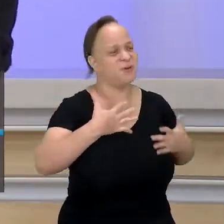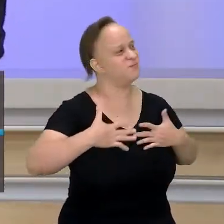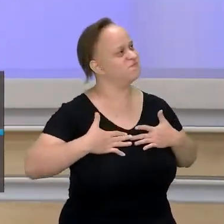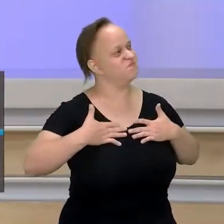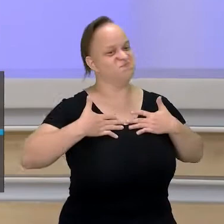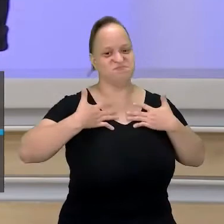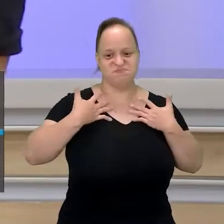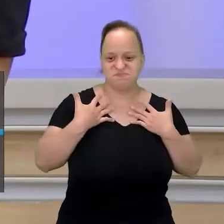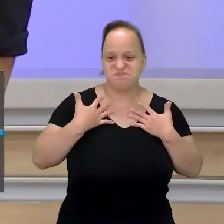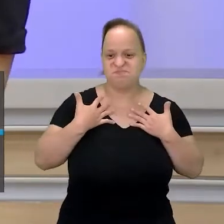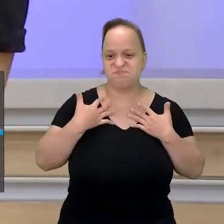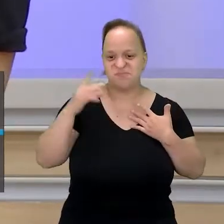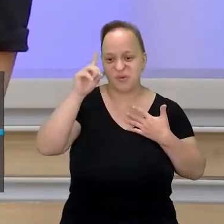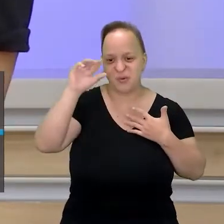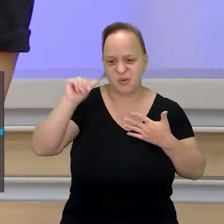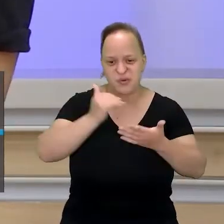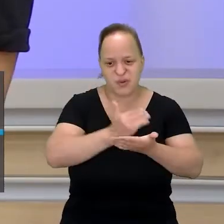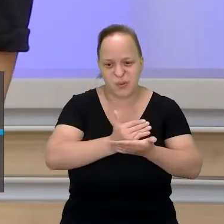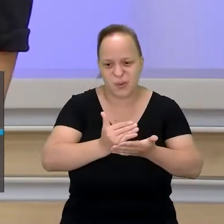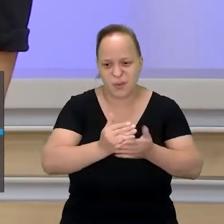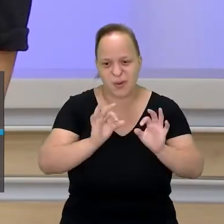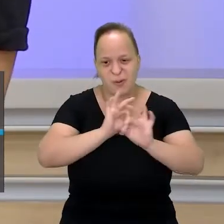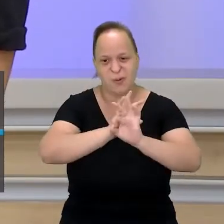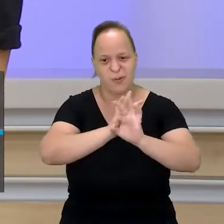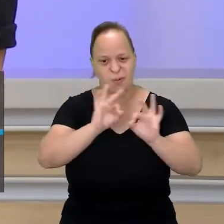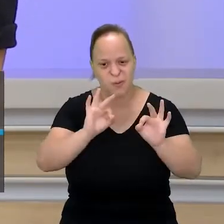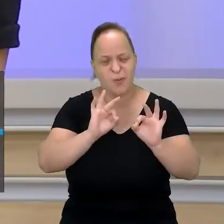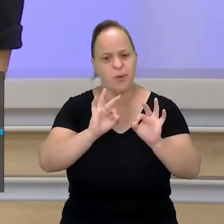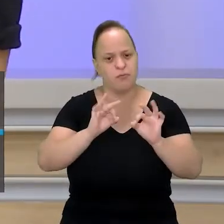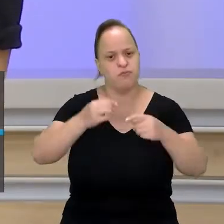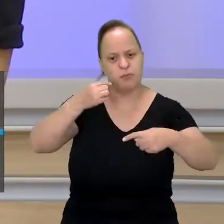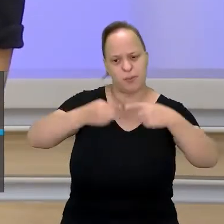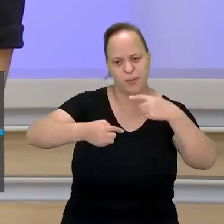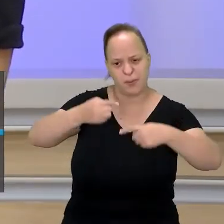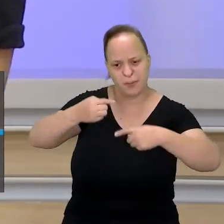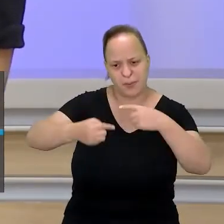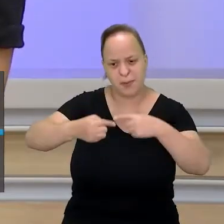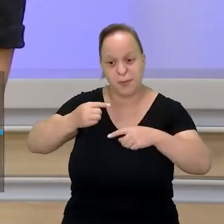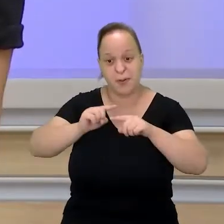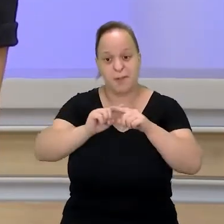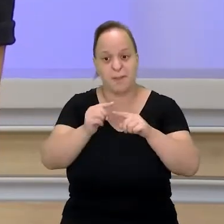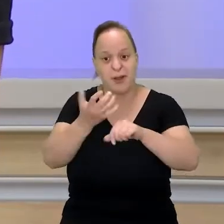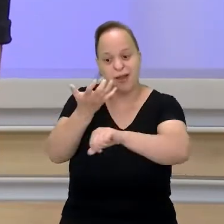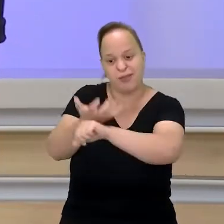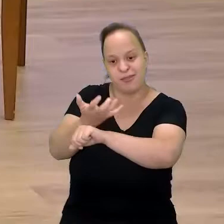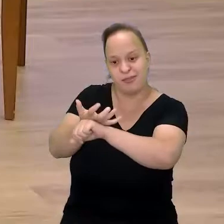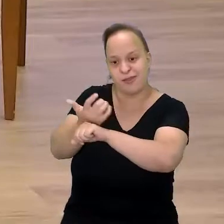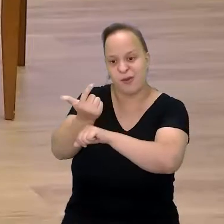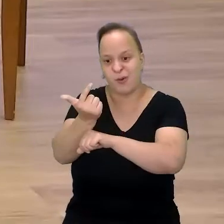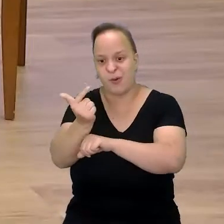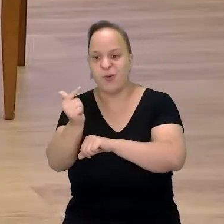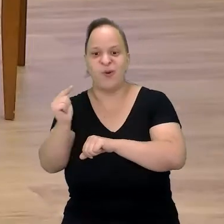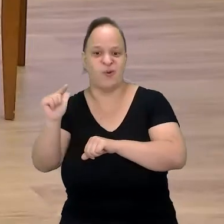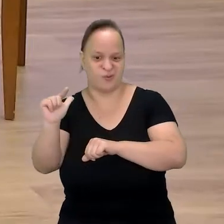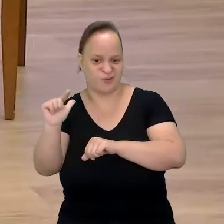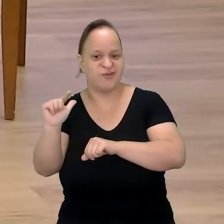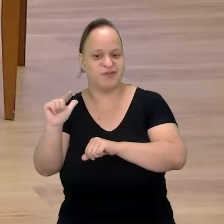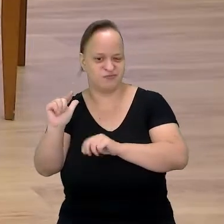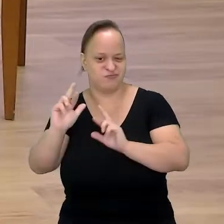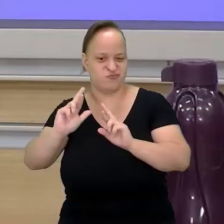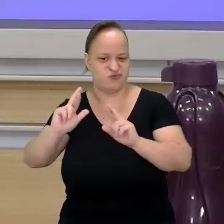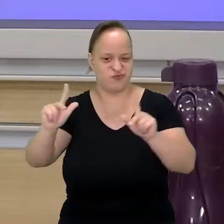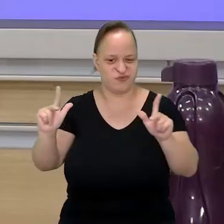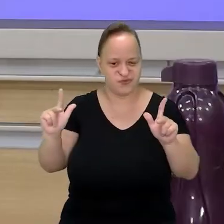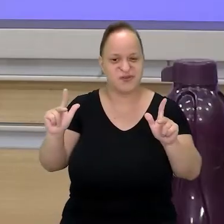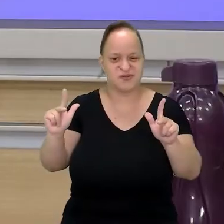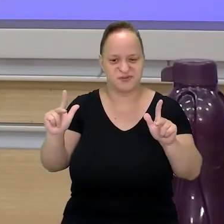E é sobre isso, estamos aqui, continuando as nossas discussões, só que dessa vez em outro componente, né? Porque eu tenho discussões com eles, mas é sobre outra coisa.